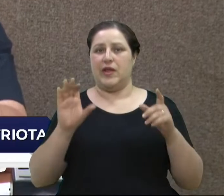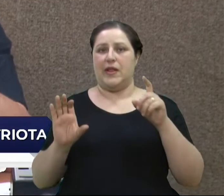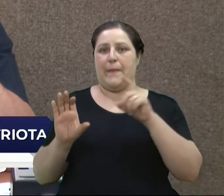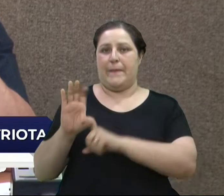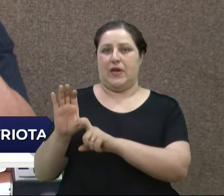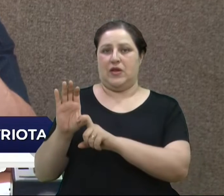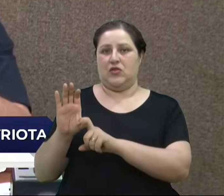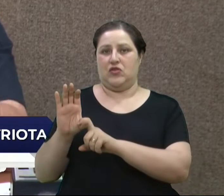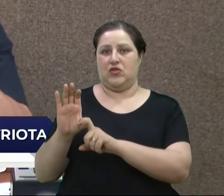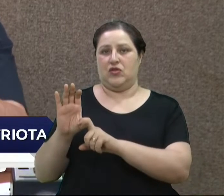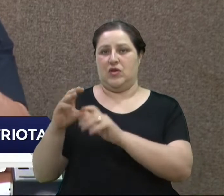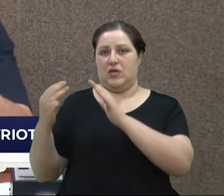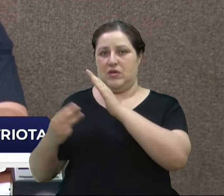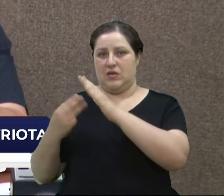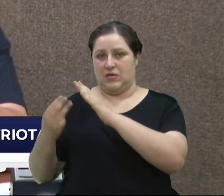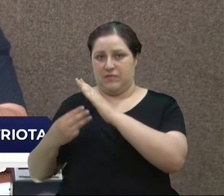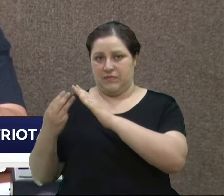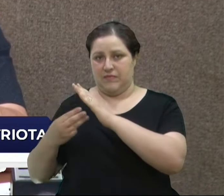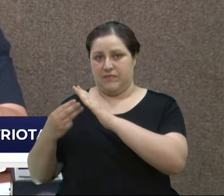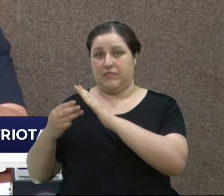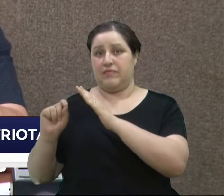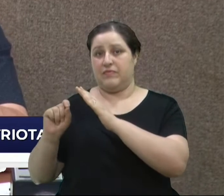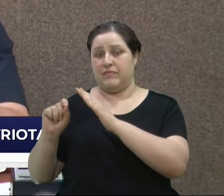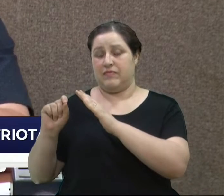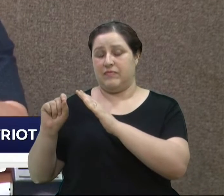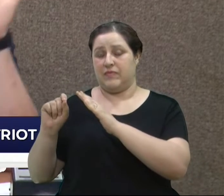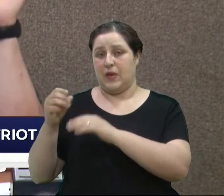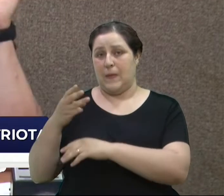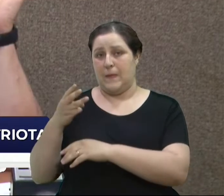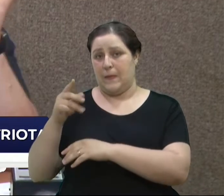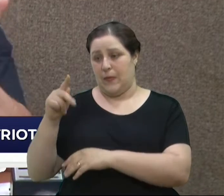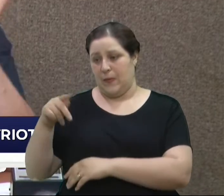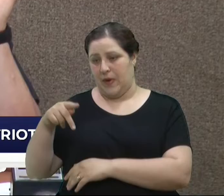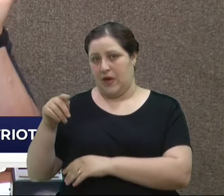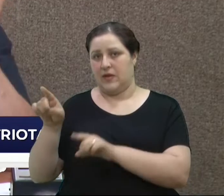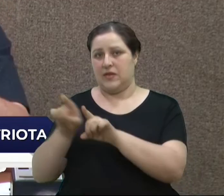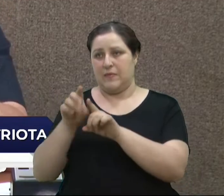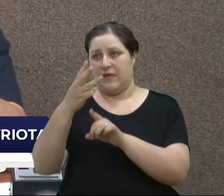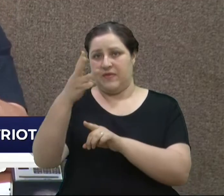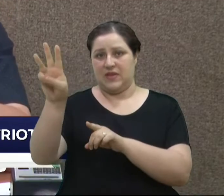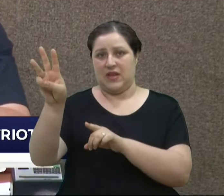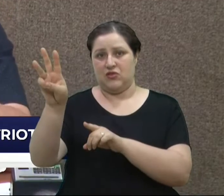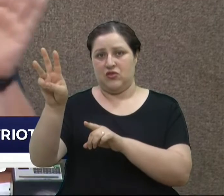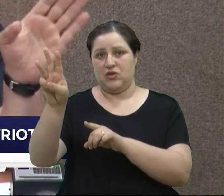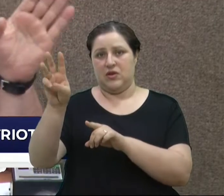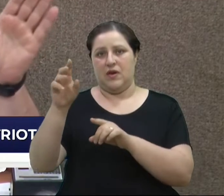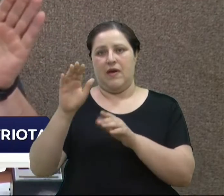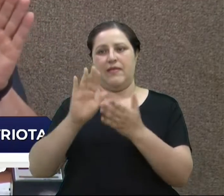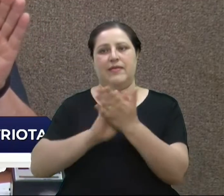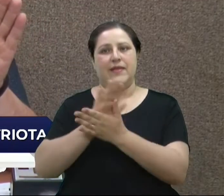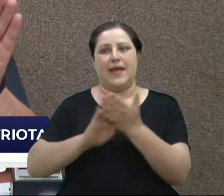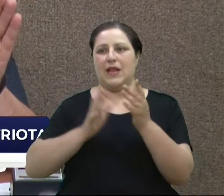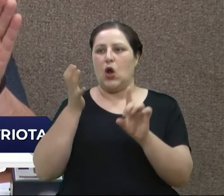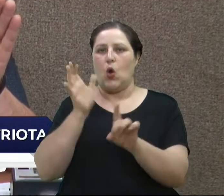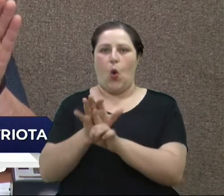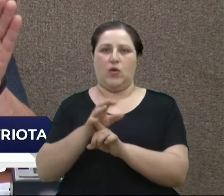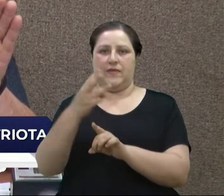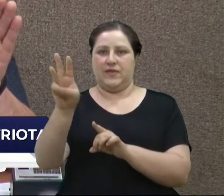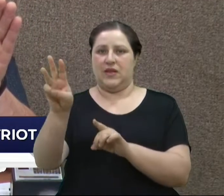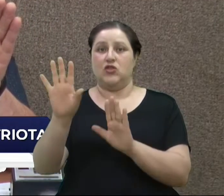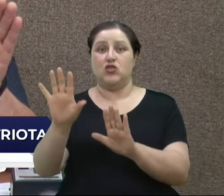mesma forma que nos encontramos na mão da Visata. Nada contra a Visata, pelo amor de Deus, eu só estou dando um exemplo.